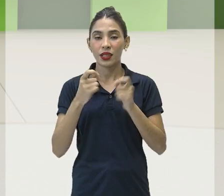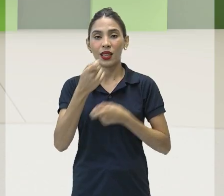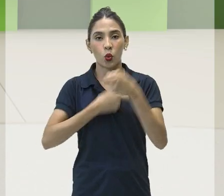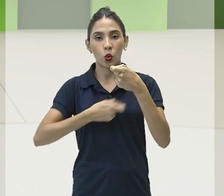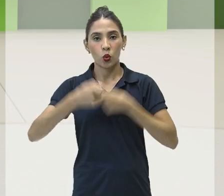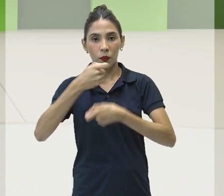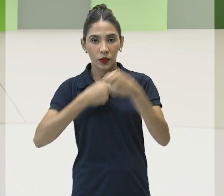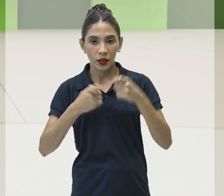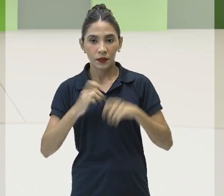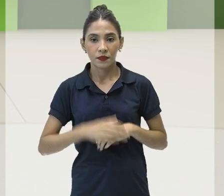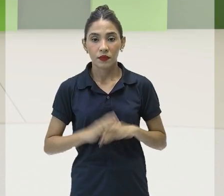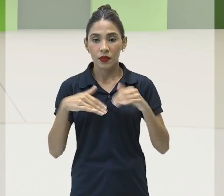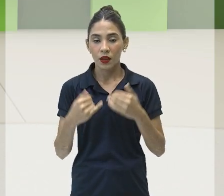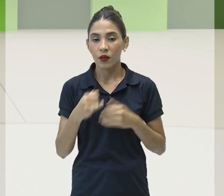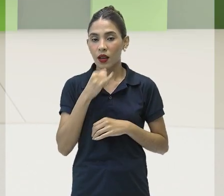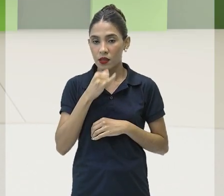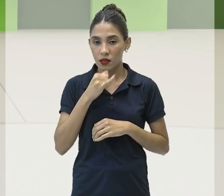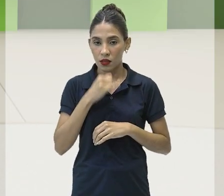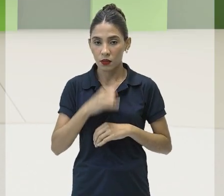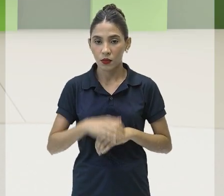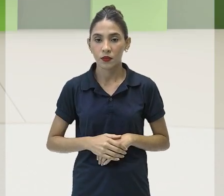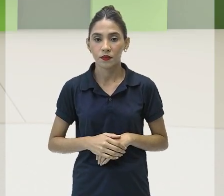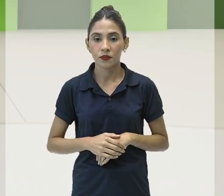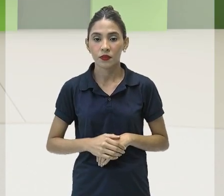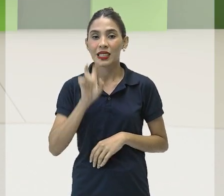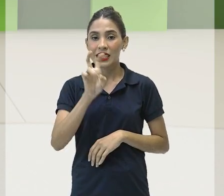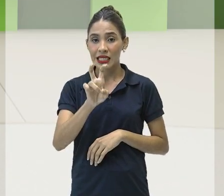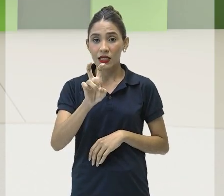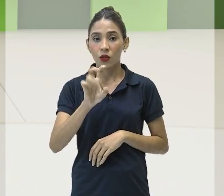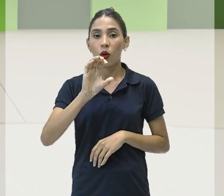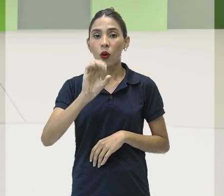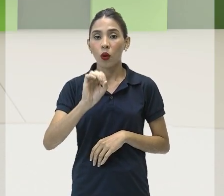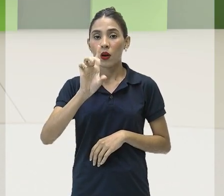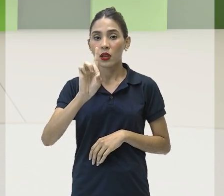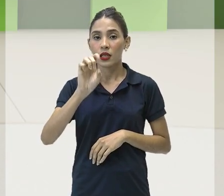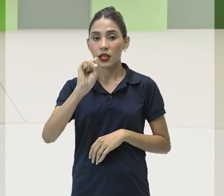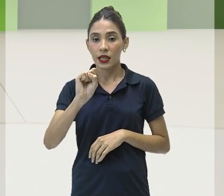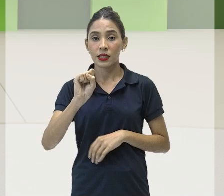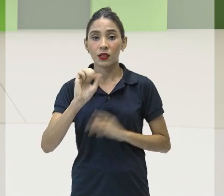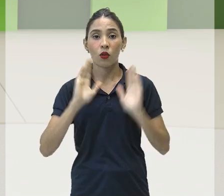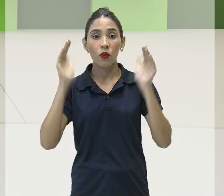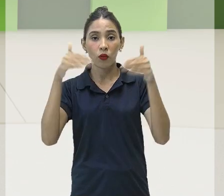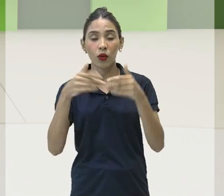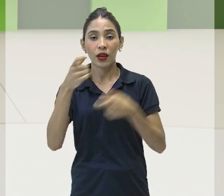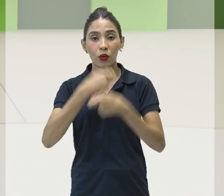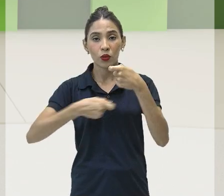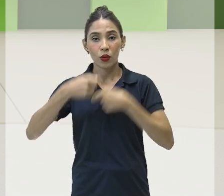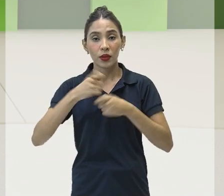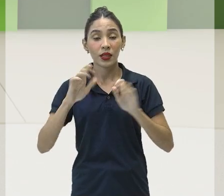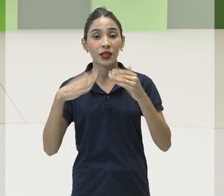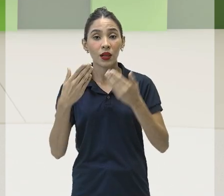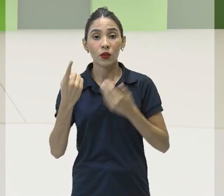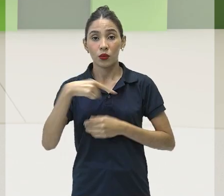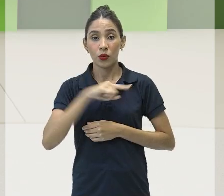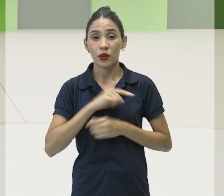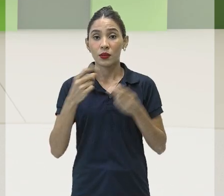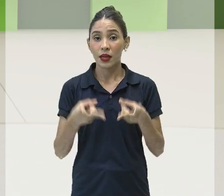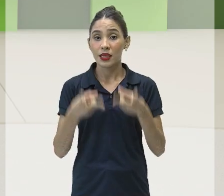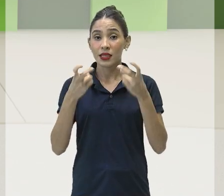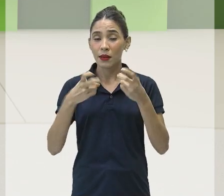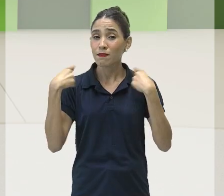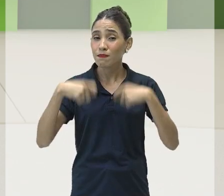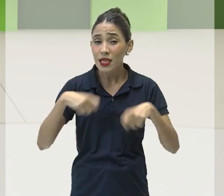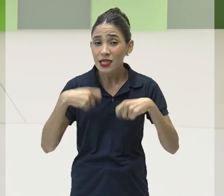economia. Então, a gente tem aqui, são 5 ODS relacionados à economia. Então, a gente observa necessário ter